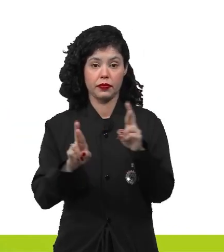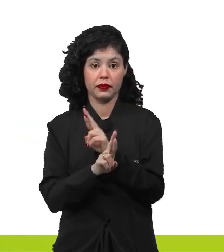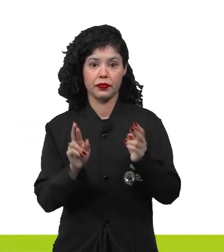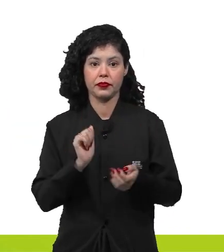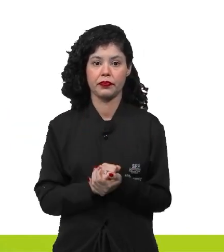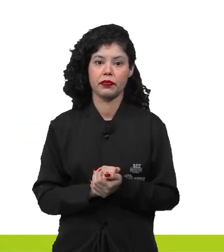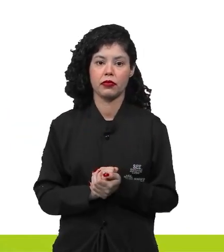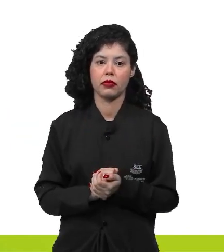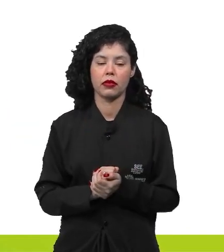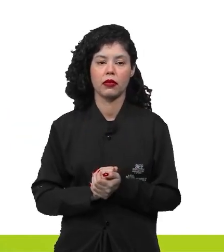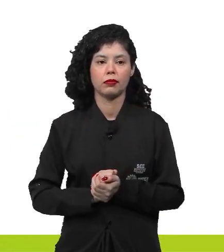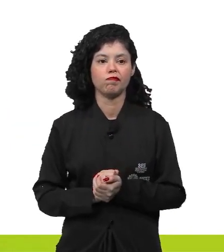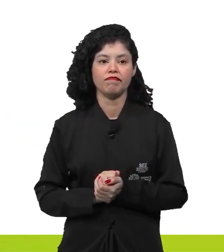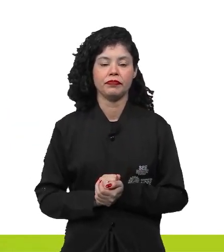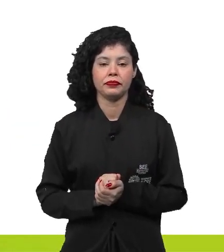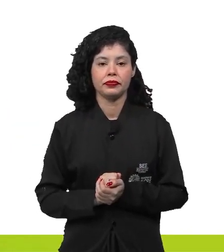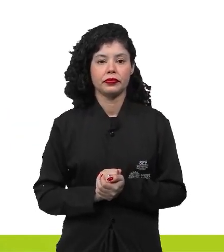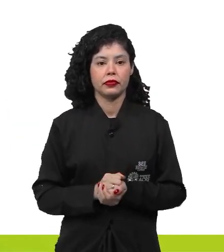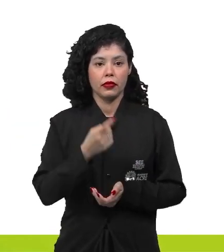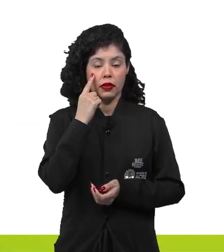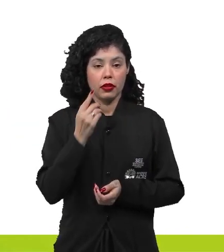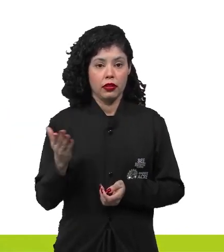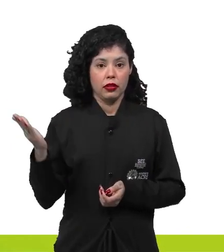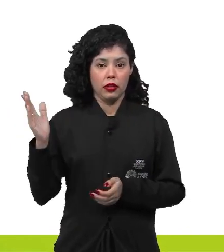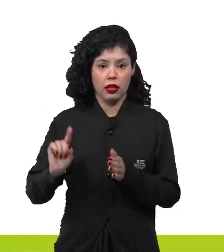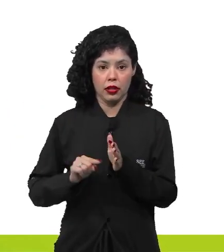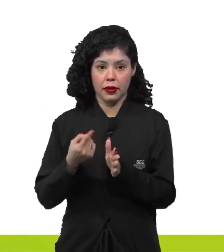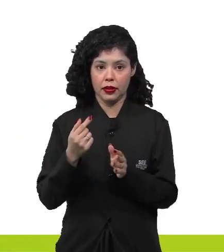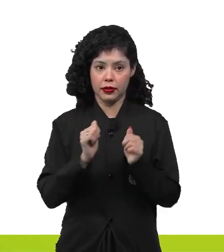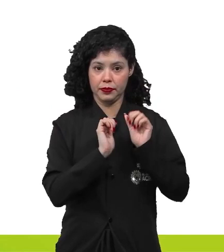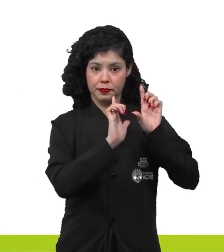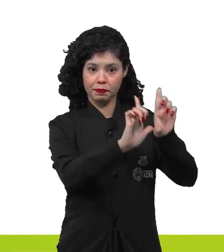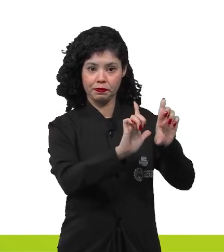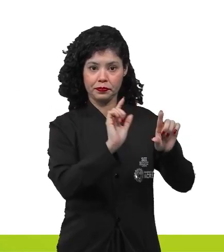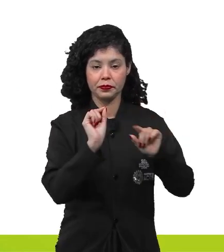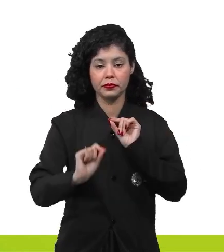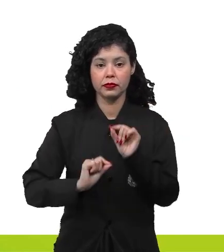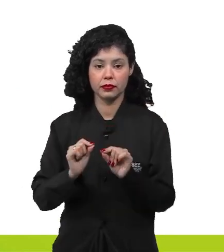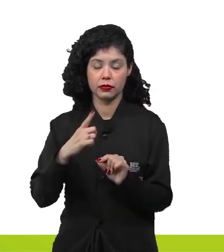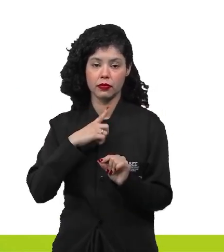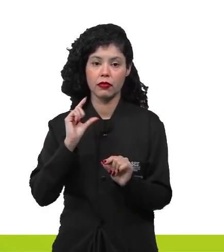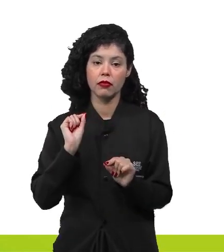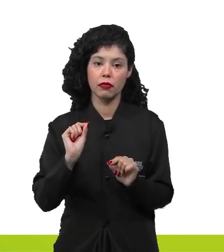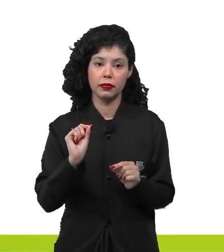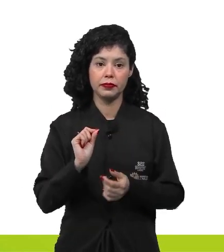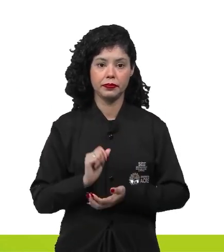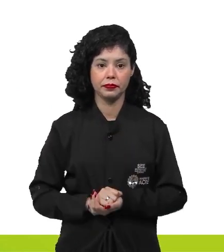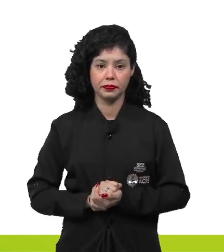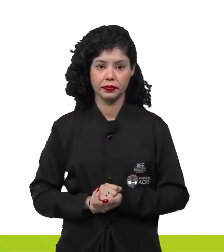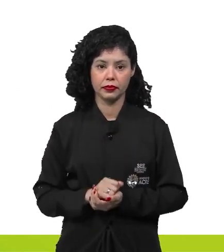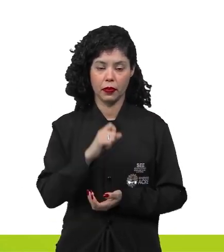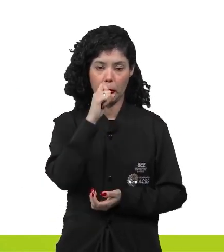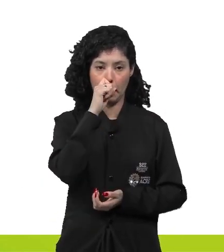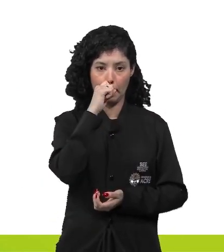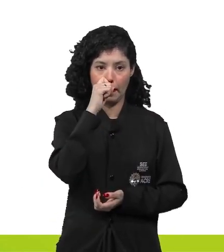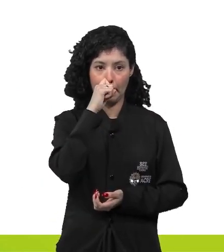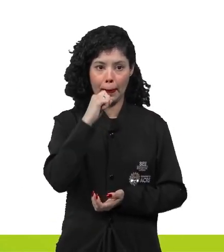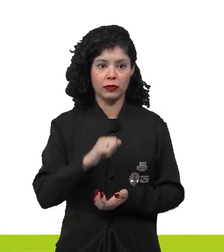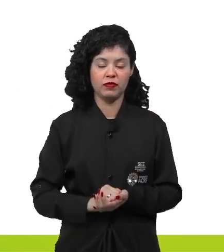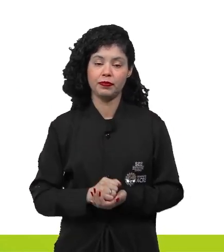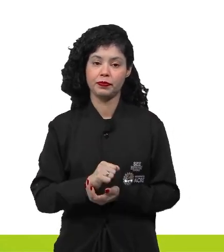ao social. Observem aqui no nosso primeiro pôster de campanha que nós temos o